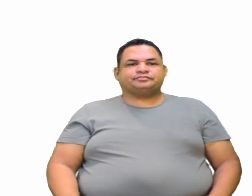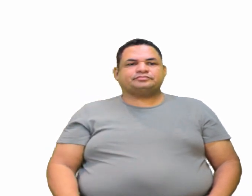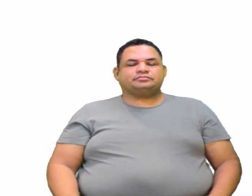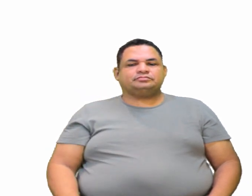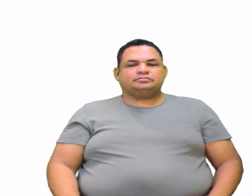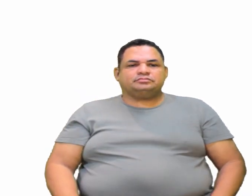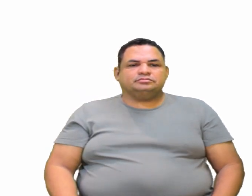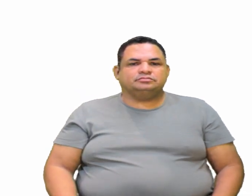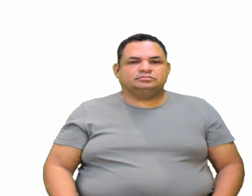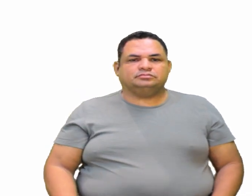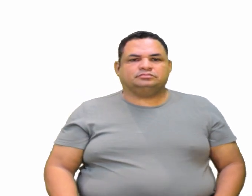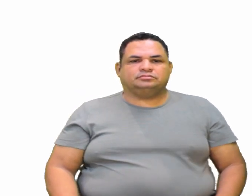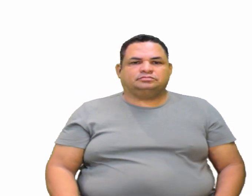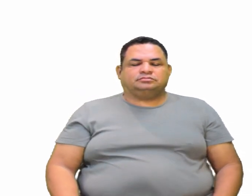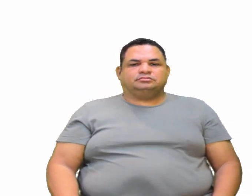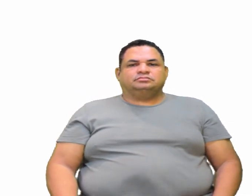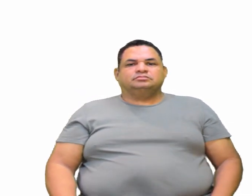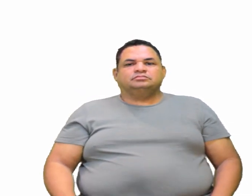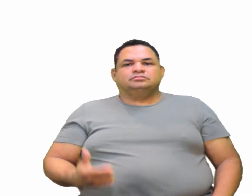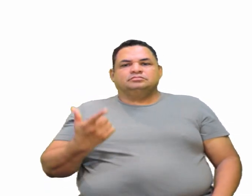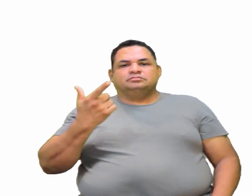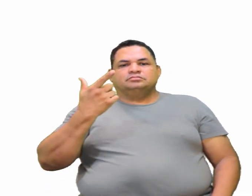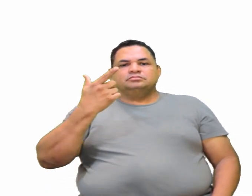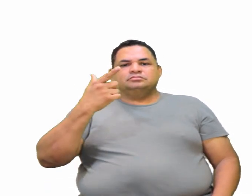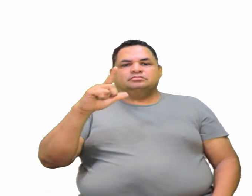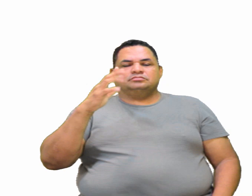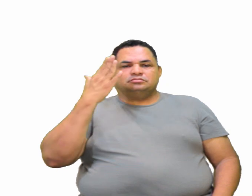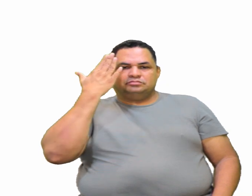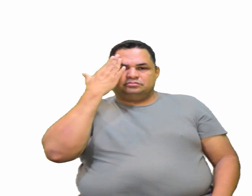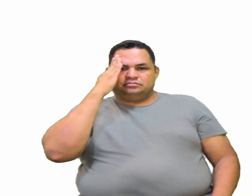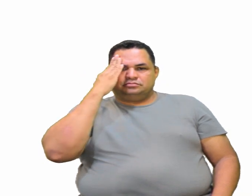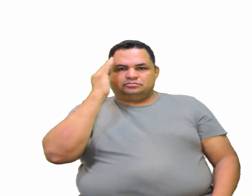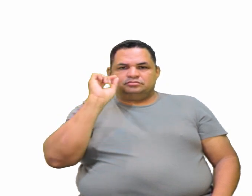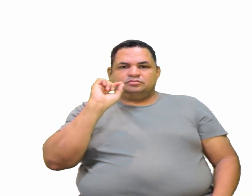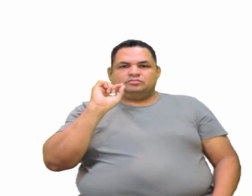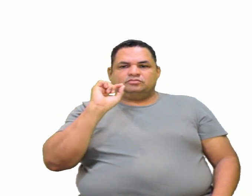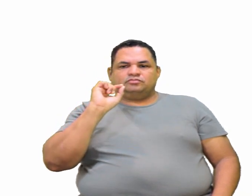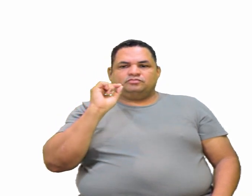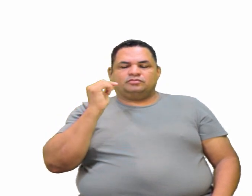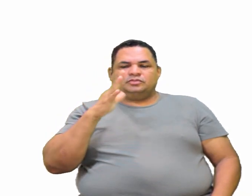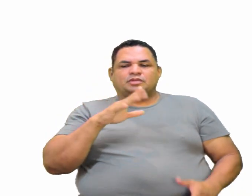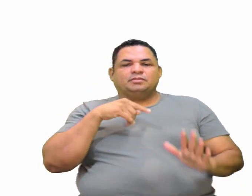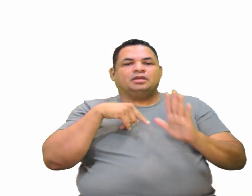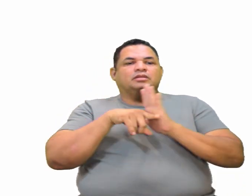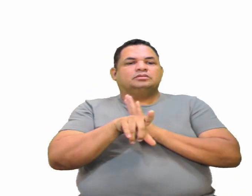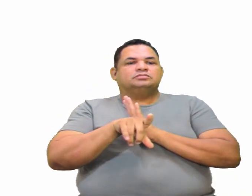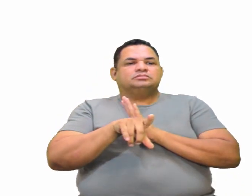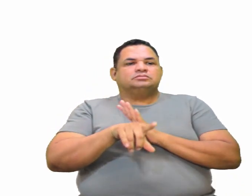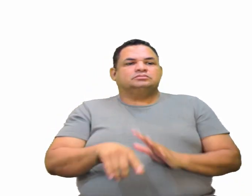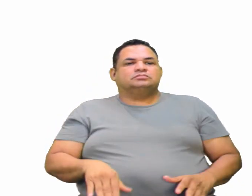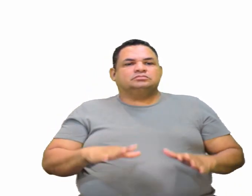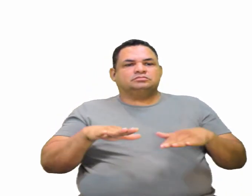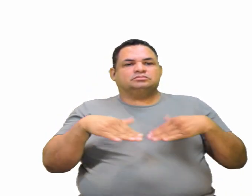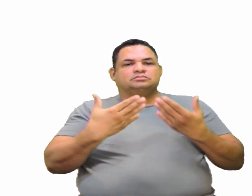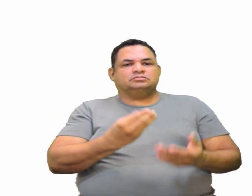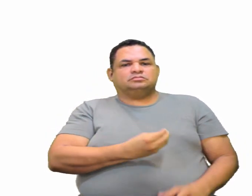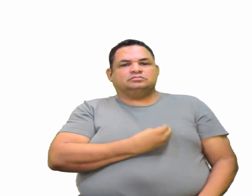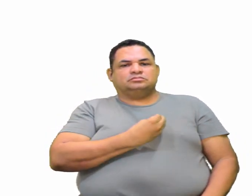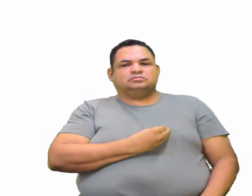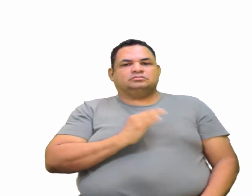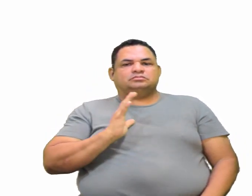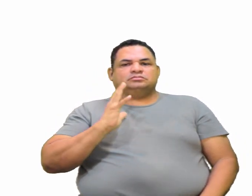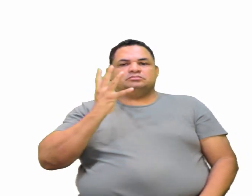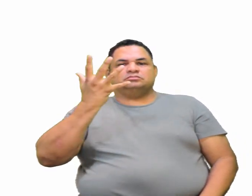a leitura dela para que a gente consiga entender o que essa questão está pedindo. Vamos lá. Quando o ser vivo tem